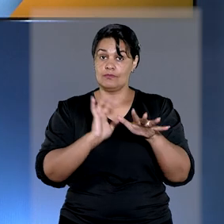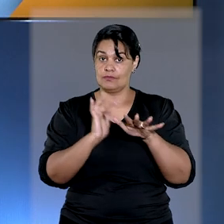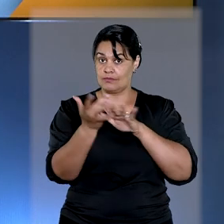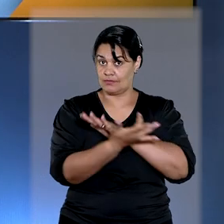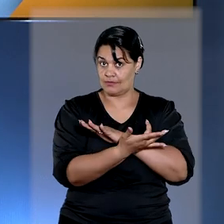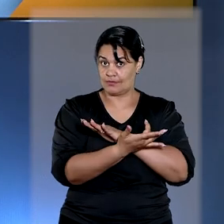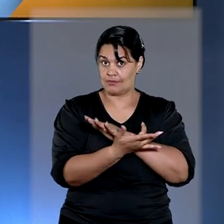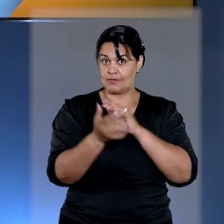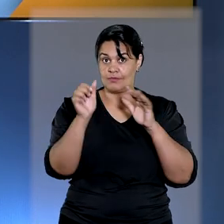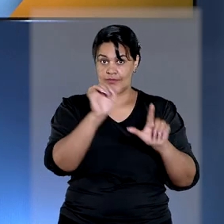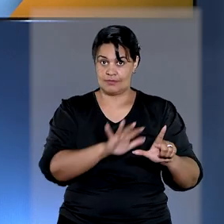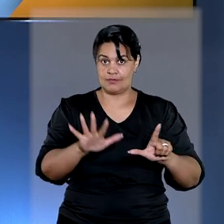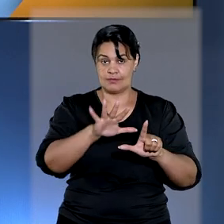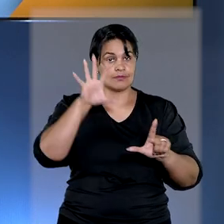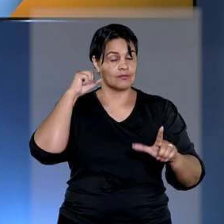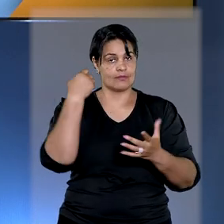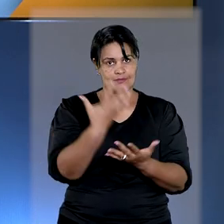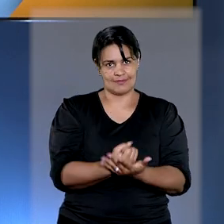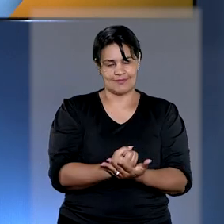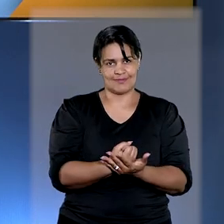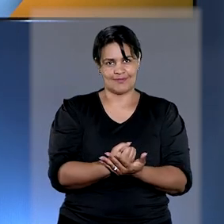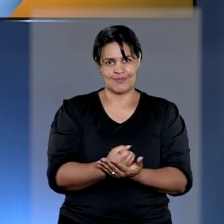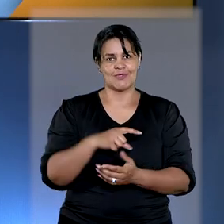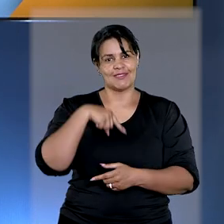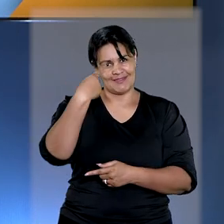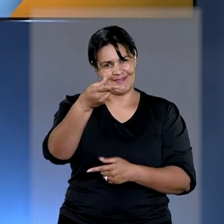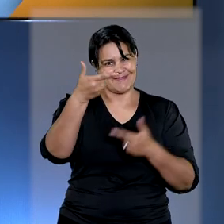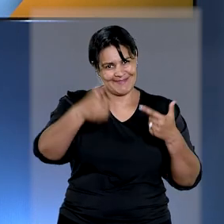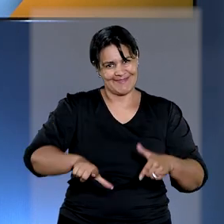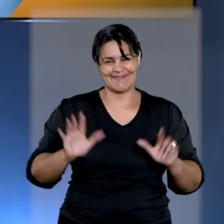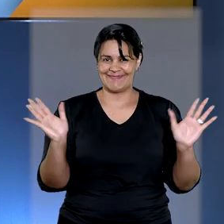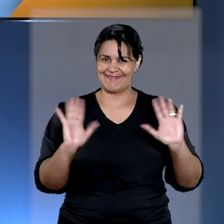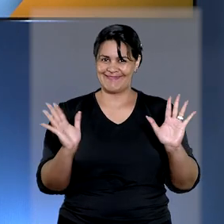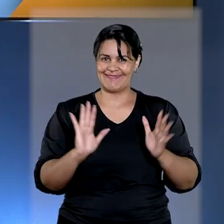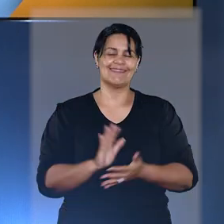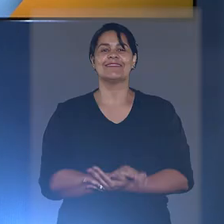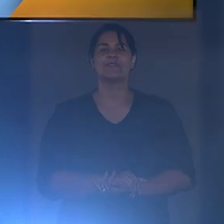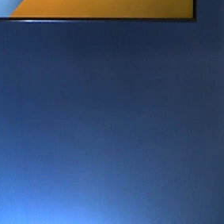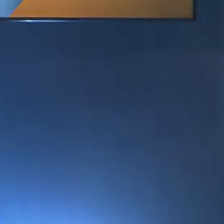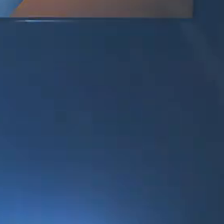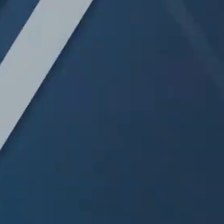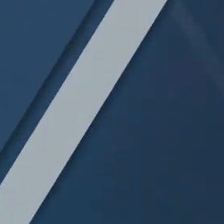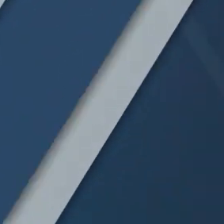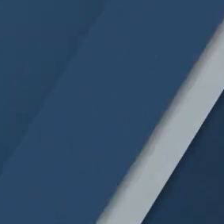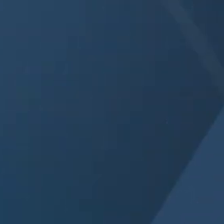nas redes sociais e plataformas de podcast. A gente volta semana que vem. Tchau, tchau!